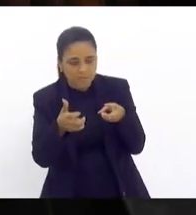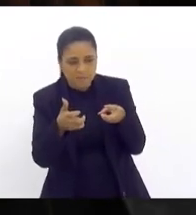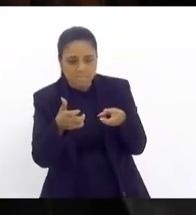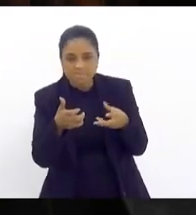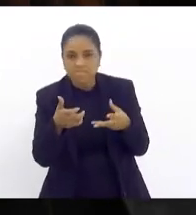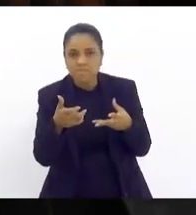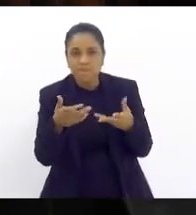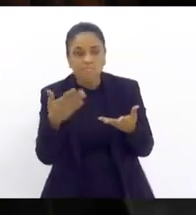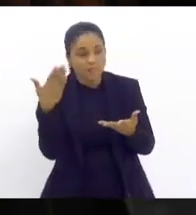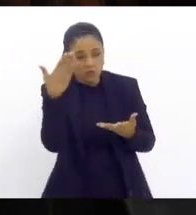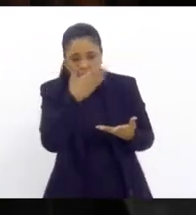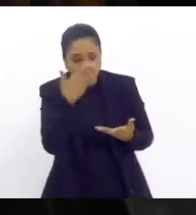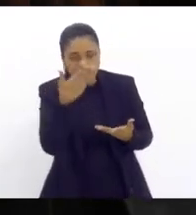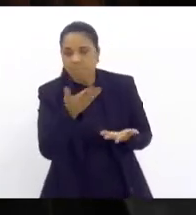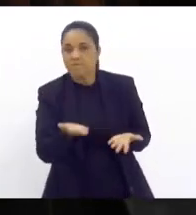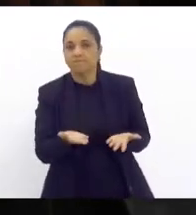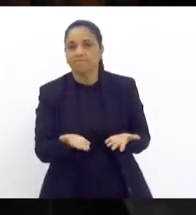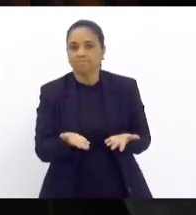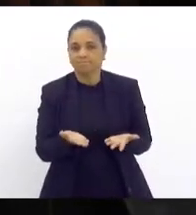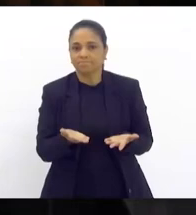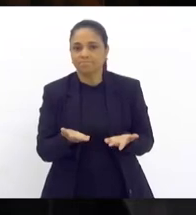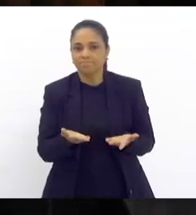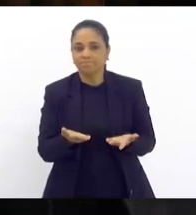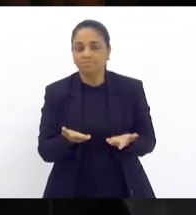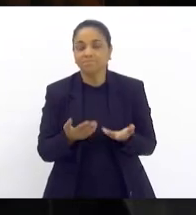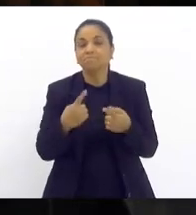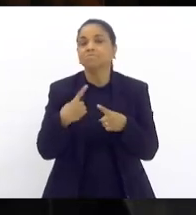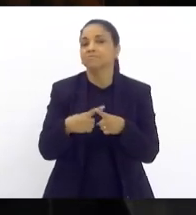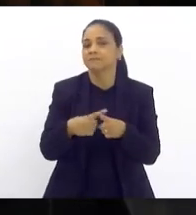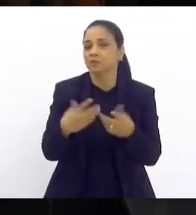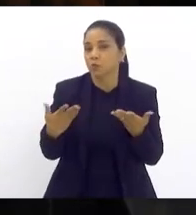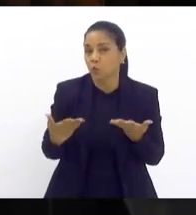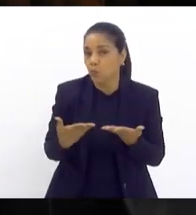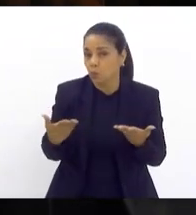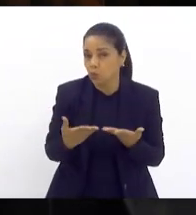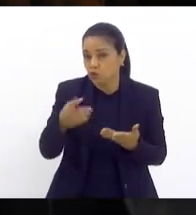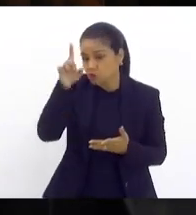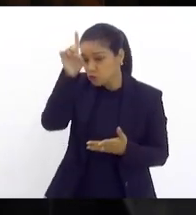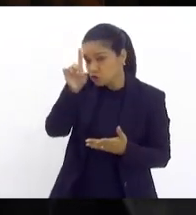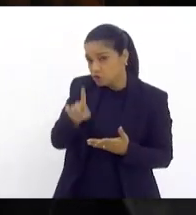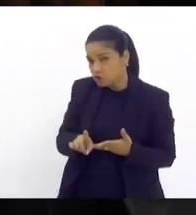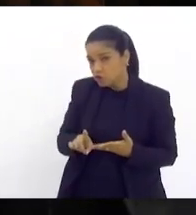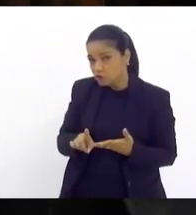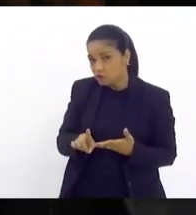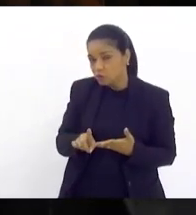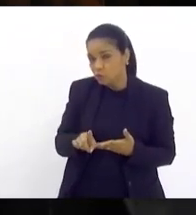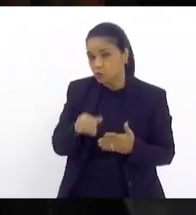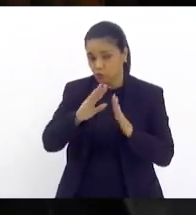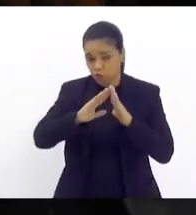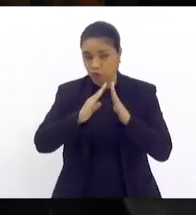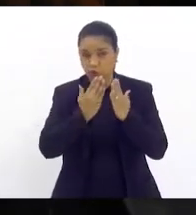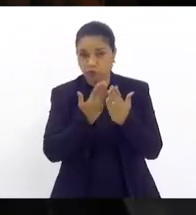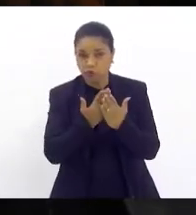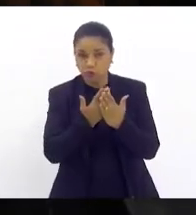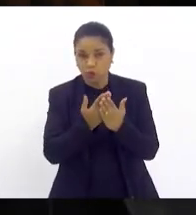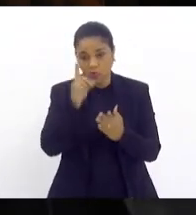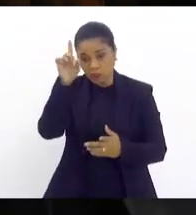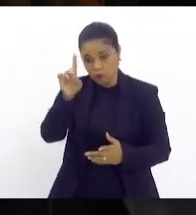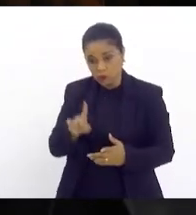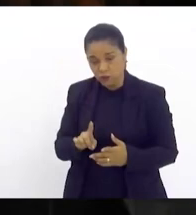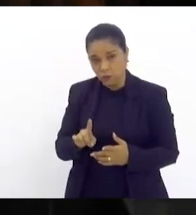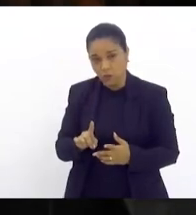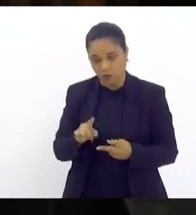não tem condições de ver porque porque hoje uma diretora de escola aqui no Rio de Janeiro ela é diretora